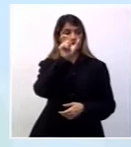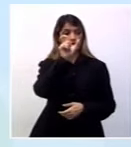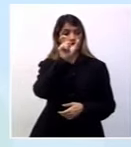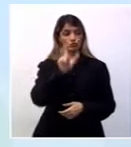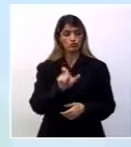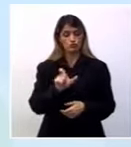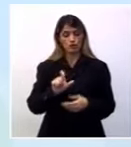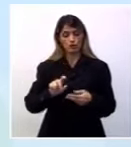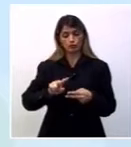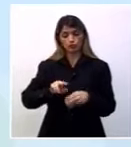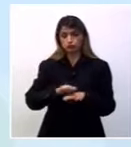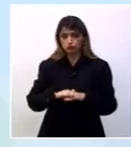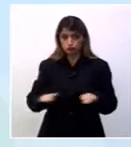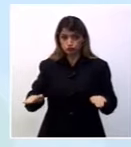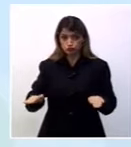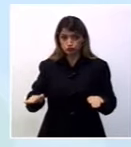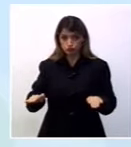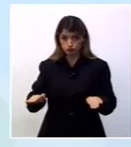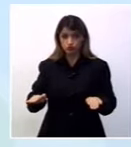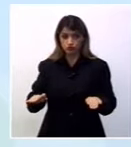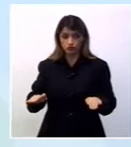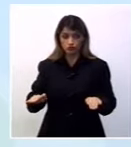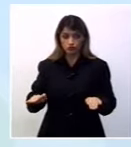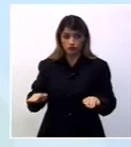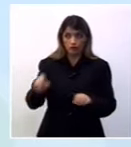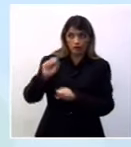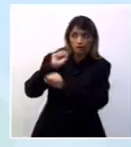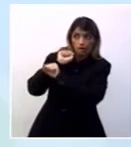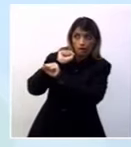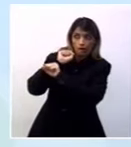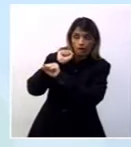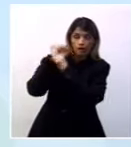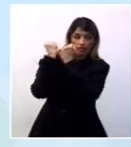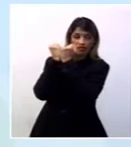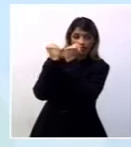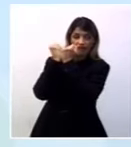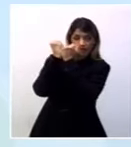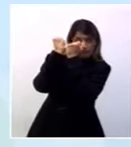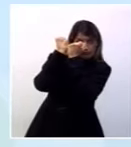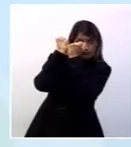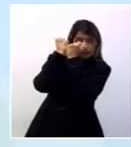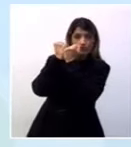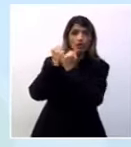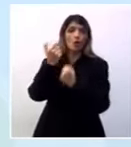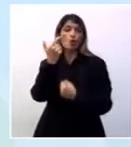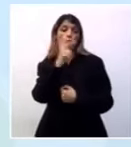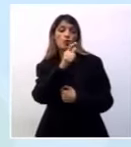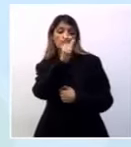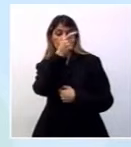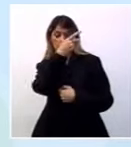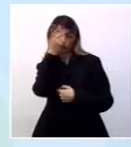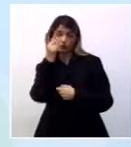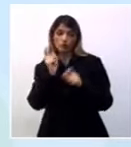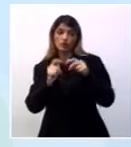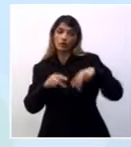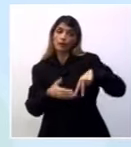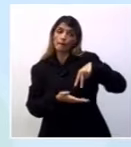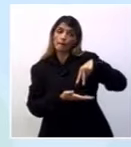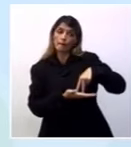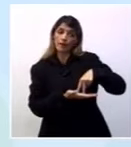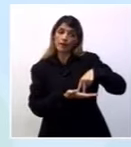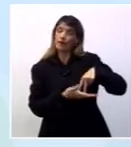no chão, tá, fazendo a defesa, ela gosta mais ali do jiu-jitsu, e outra pessoa em pé, que gosta